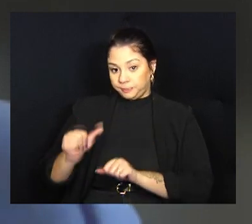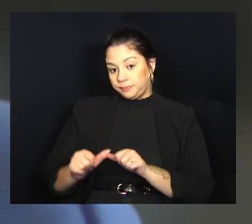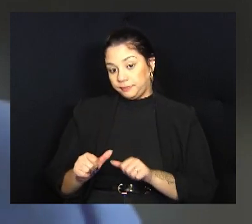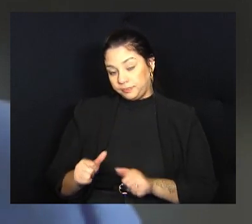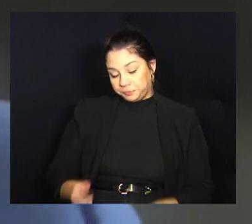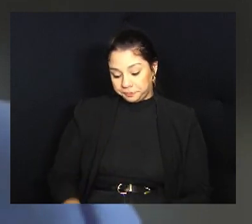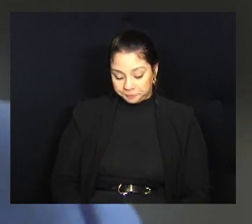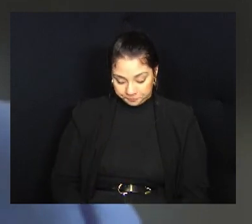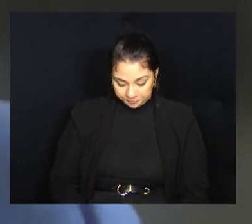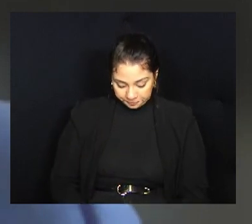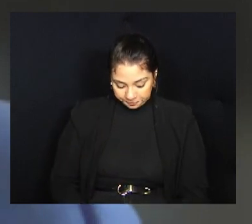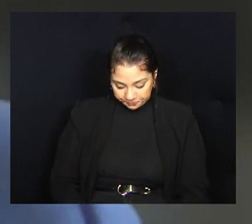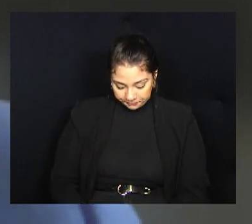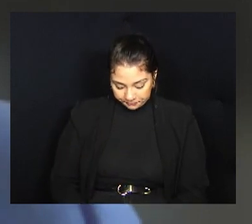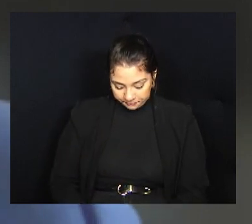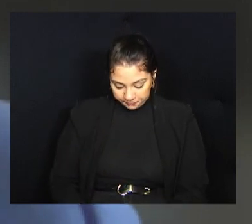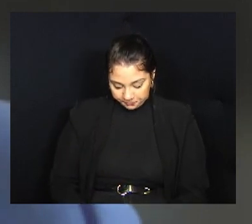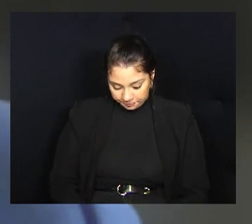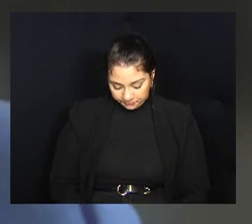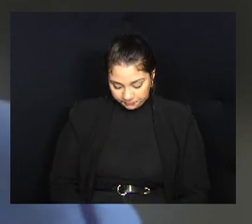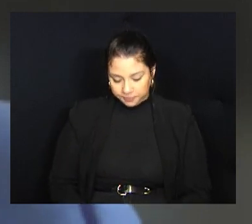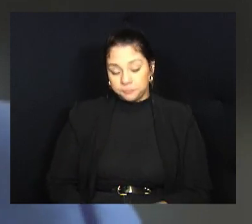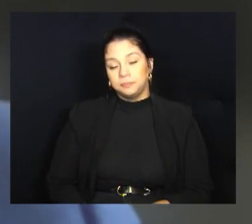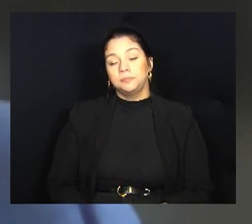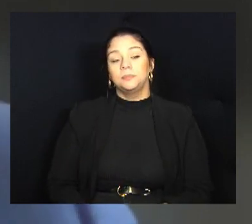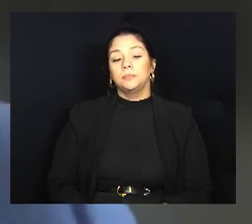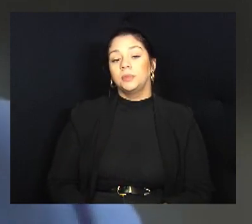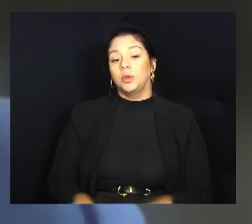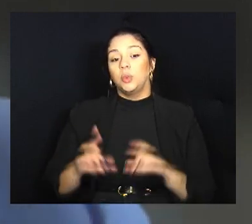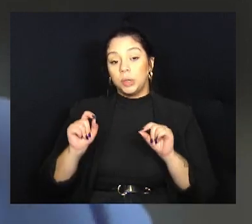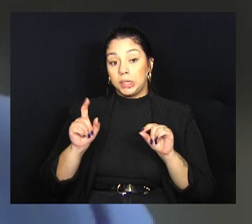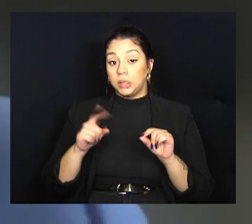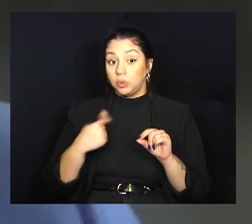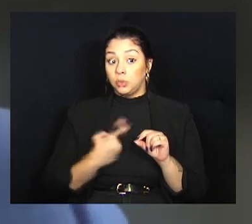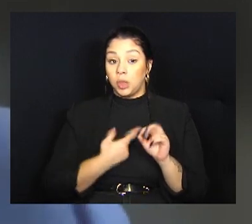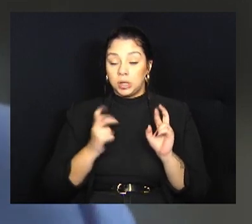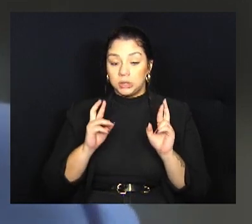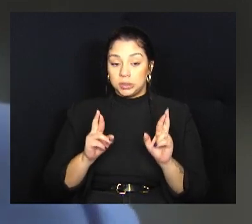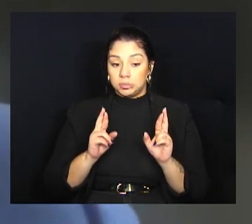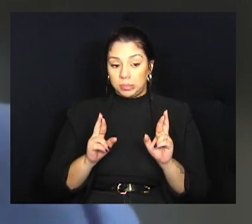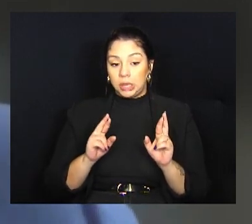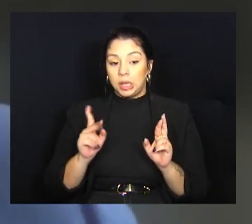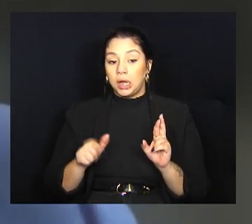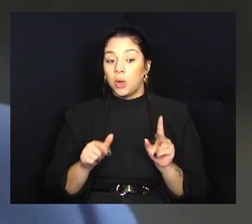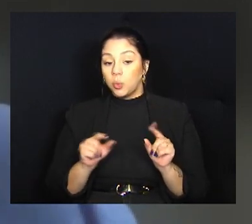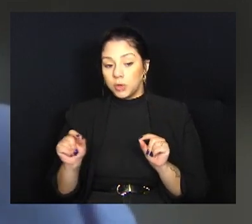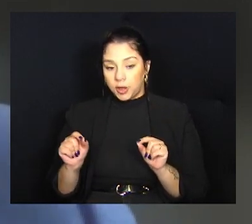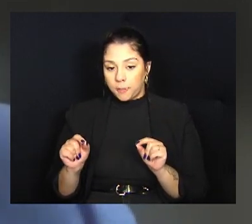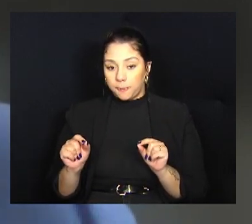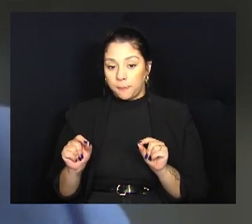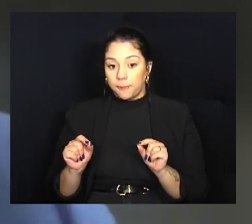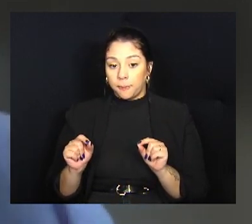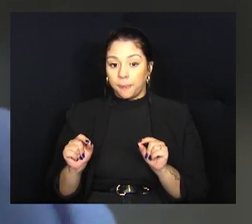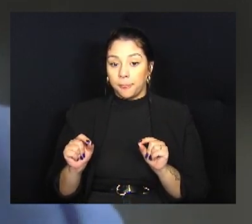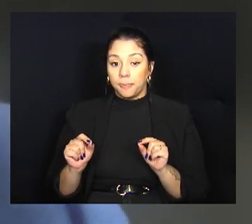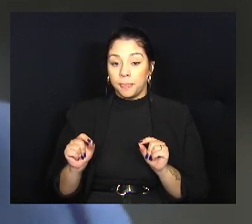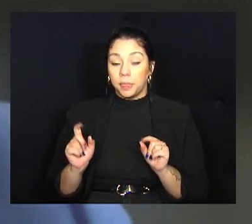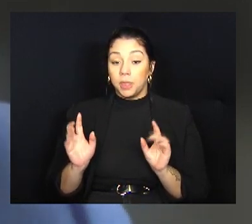alterações, e o que a gente espera é que, ao final,